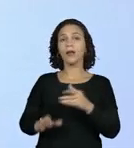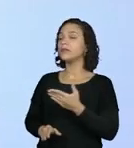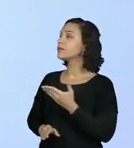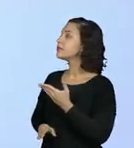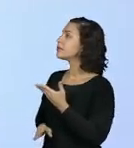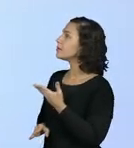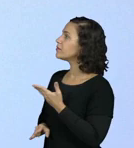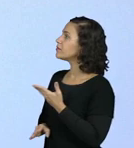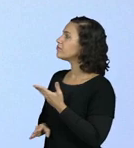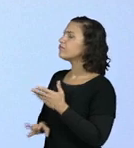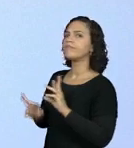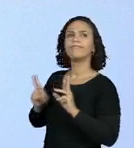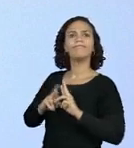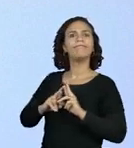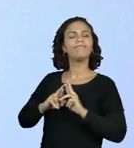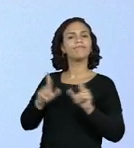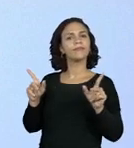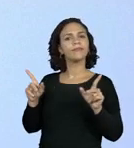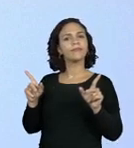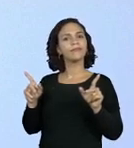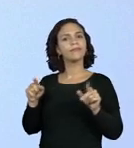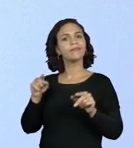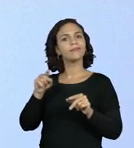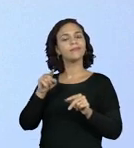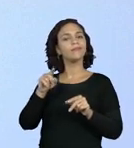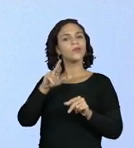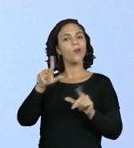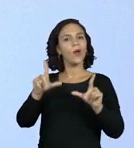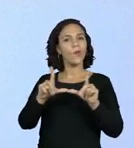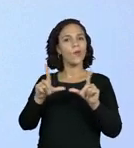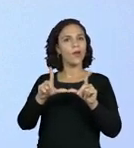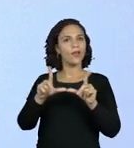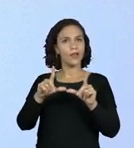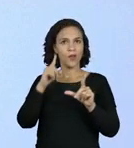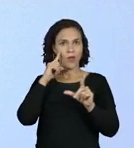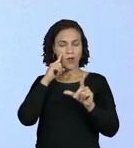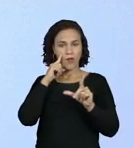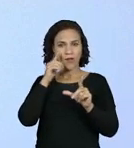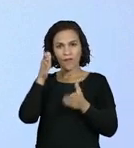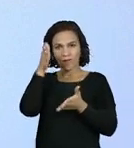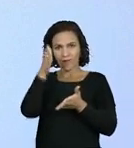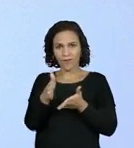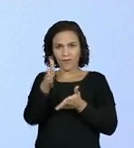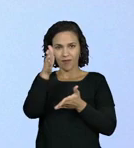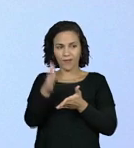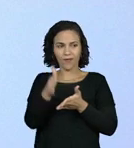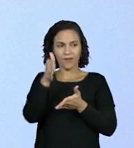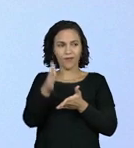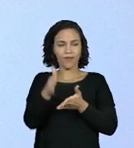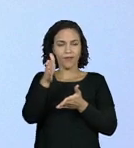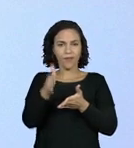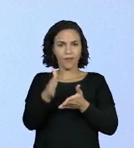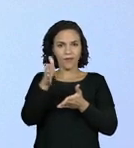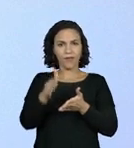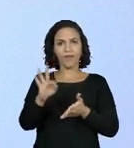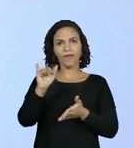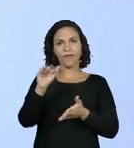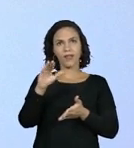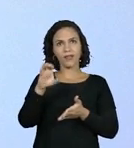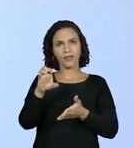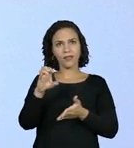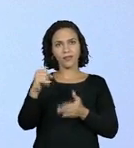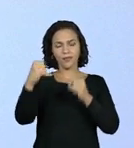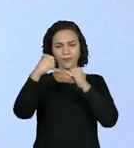formato diferente. Um outro quadrilátero, estão vendo? Face quadradinha, que é onde ela se apoia, aresta as